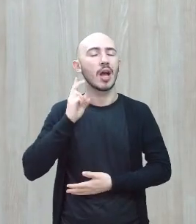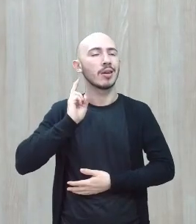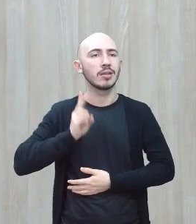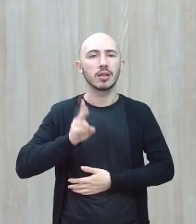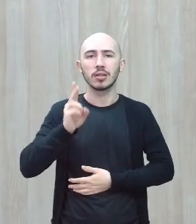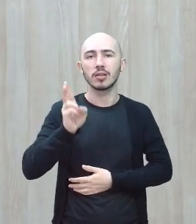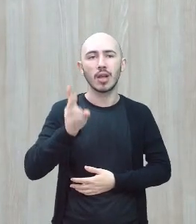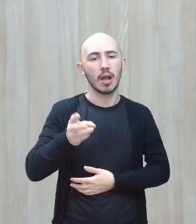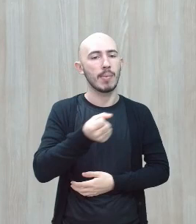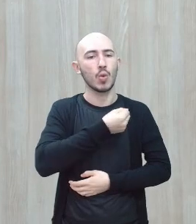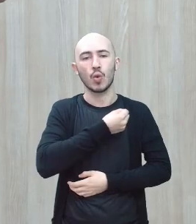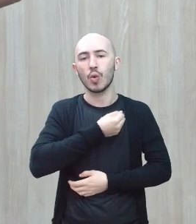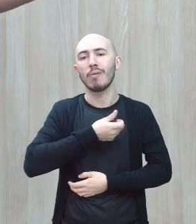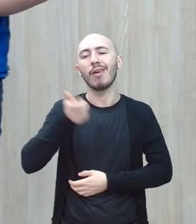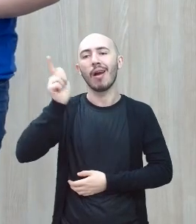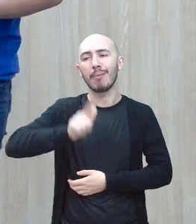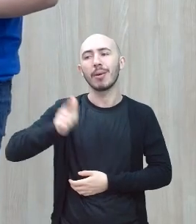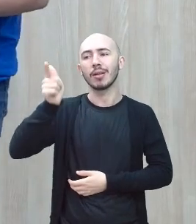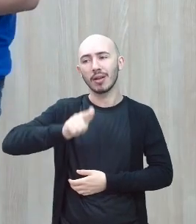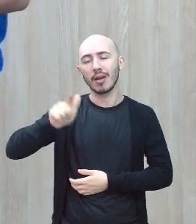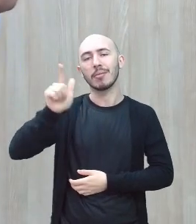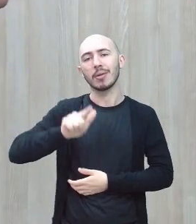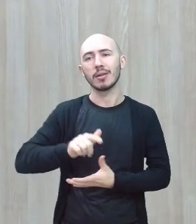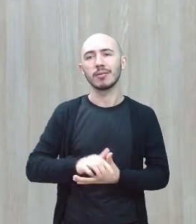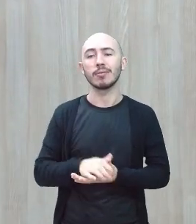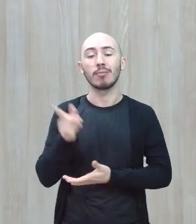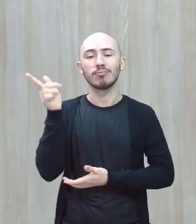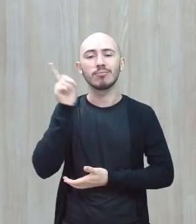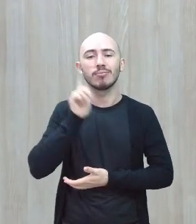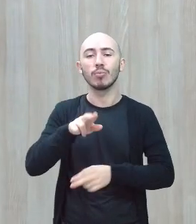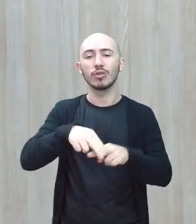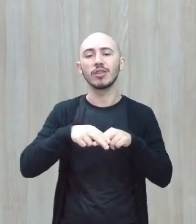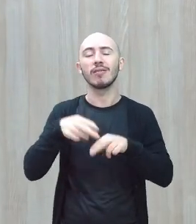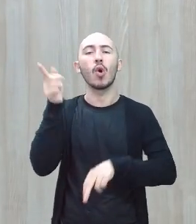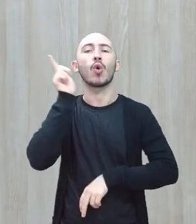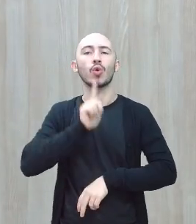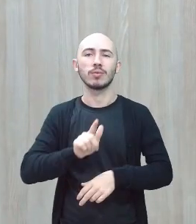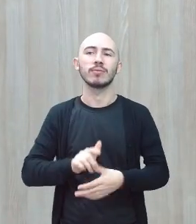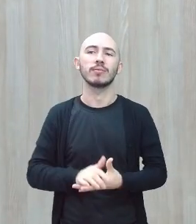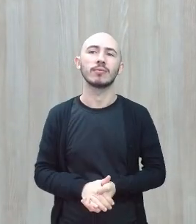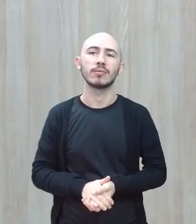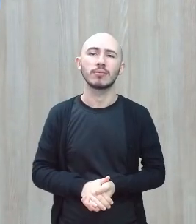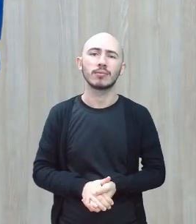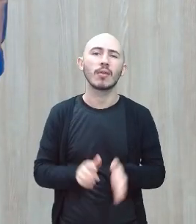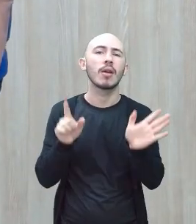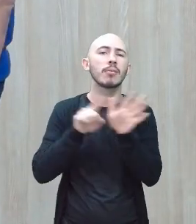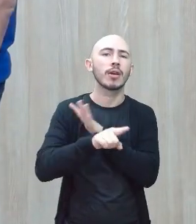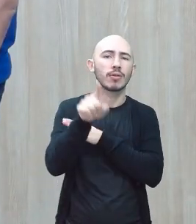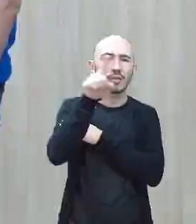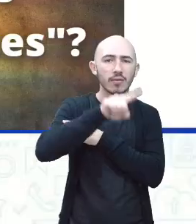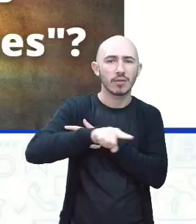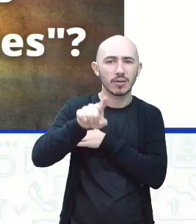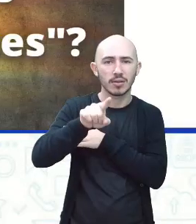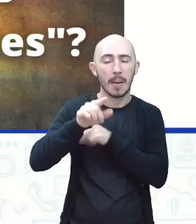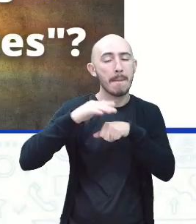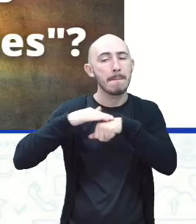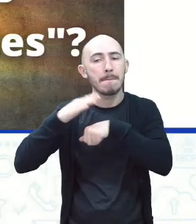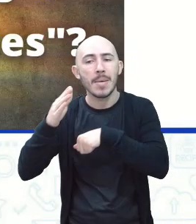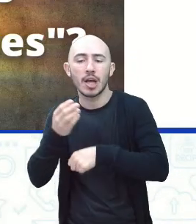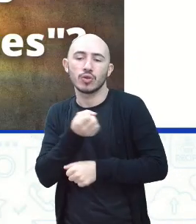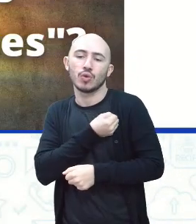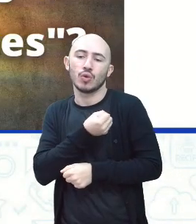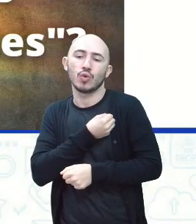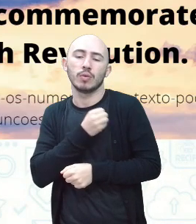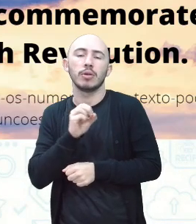mesma coisa que é para poder dar certo. Você é uma pessoa mais dos números ou